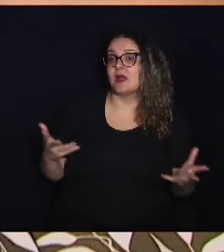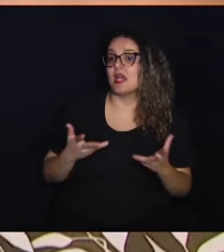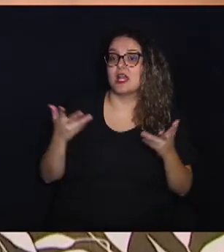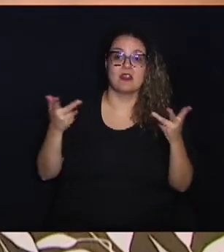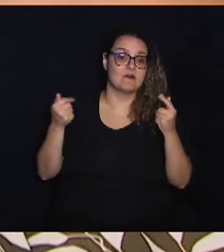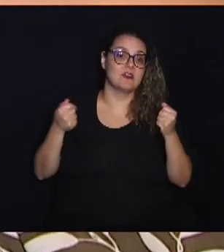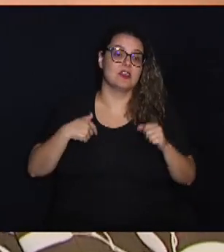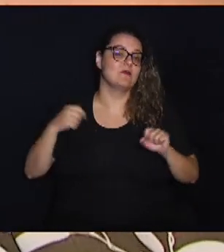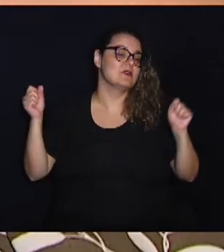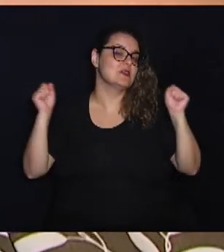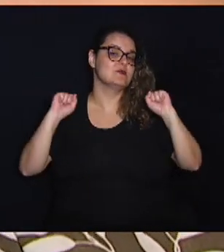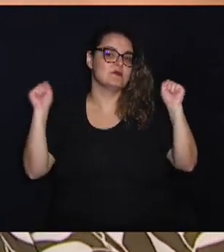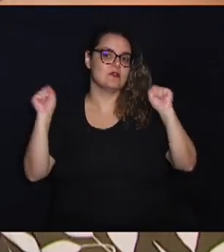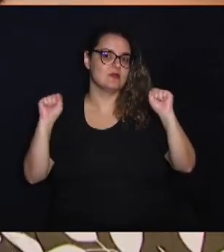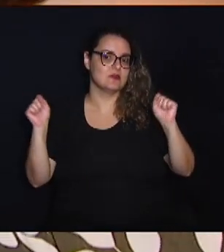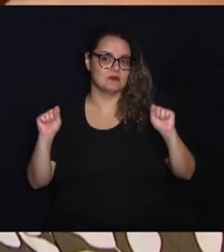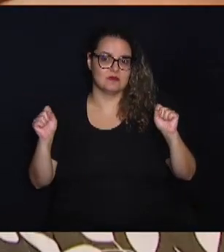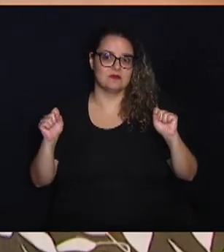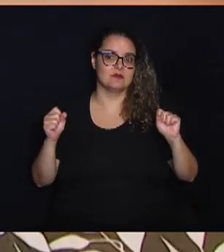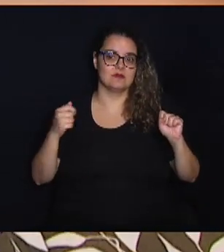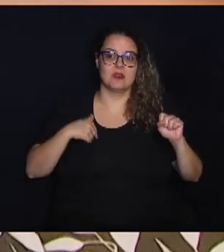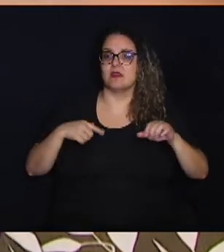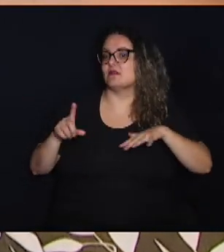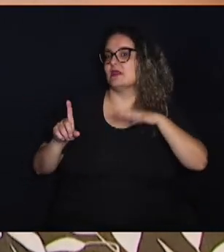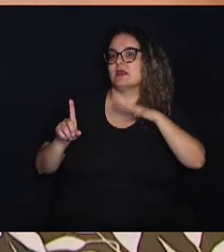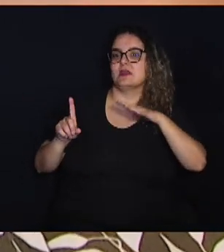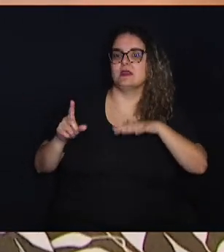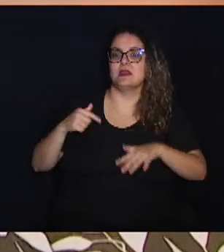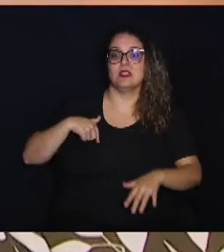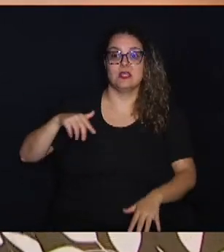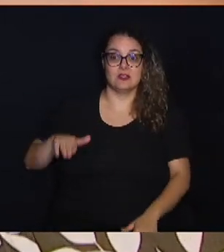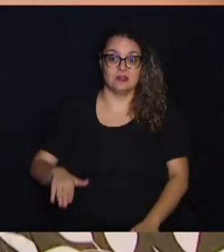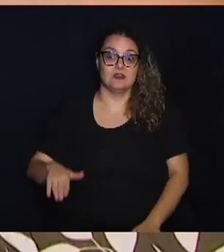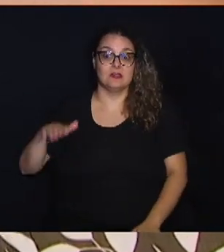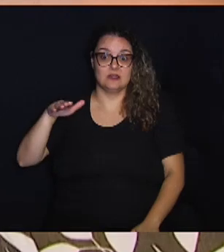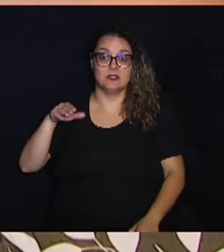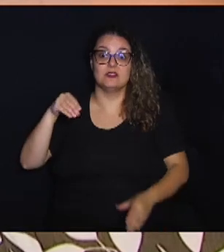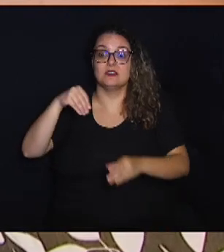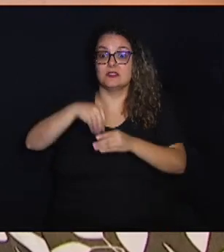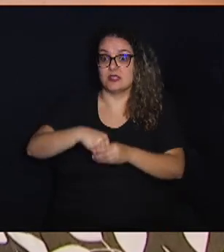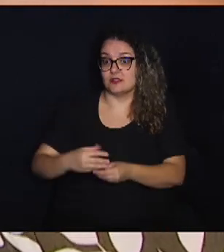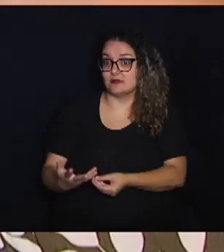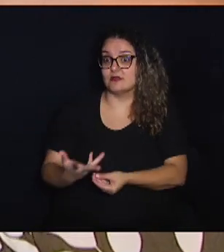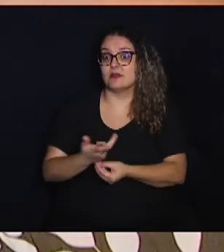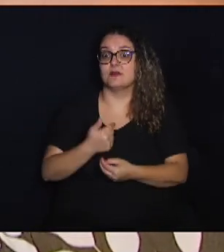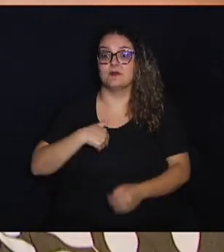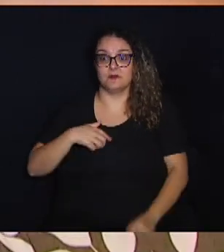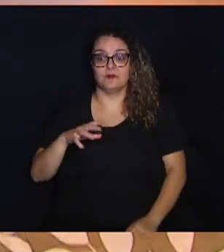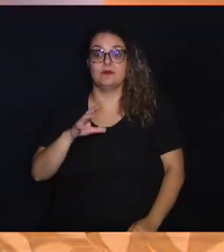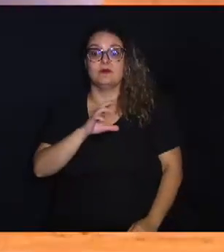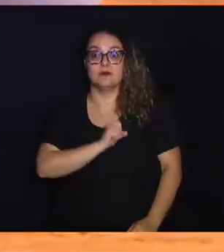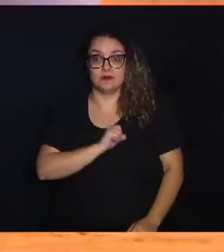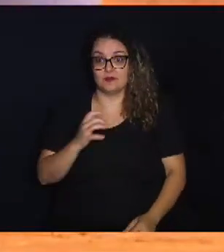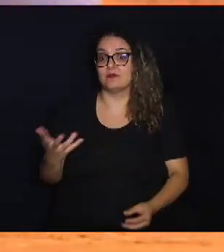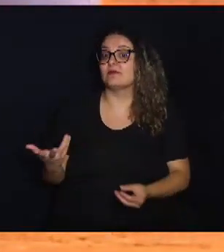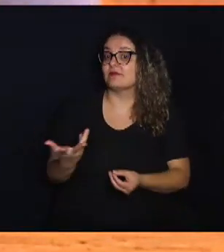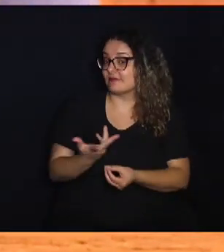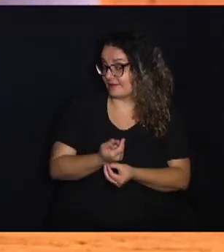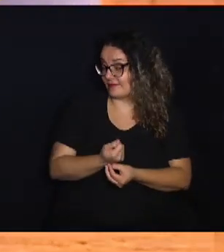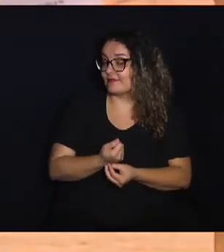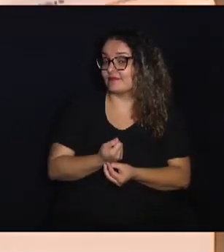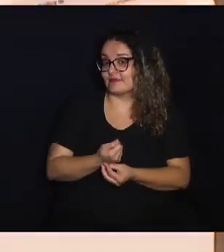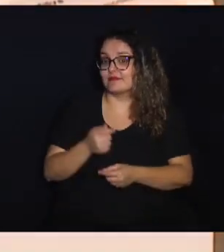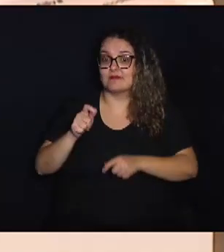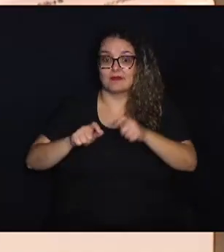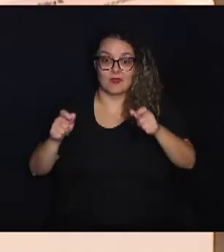adoro artes. Eu cresci dentro da arte. Eu gosto muito de arte.